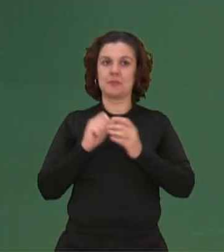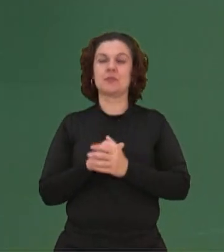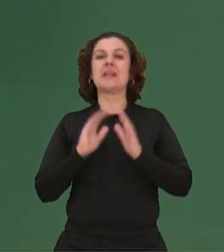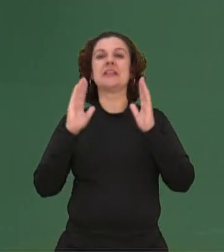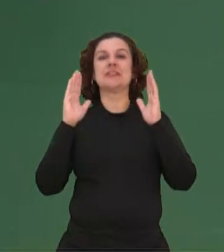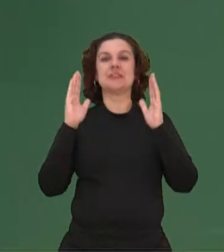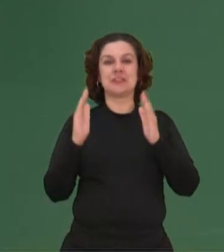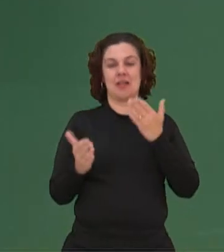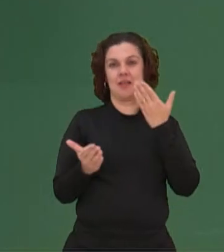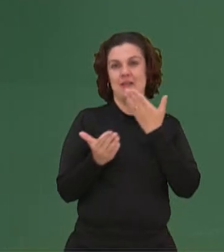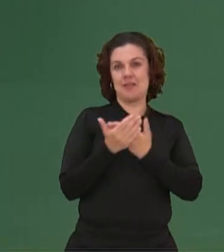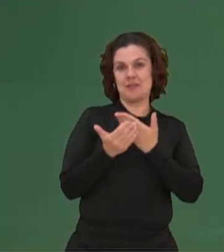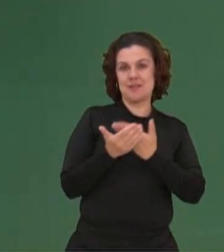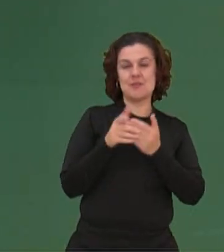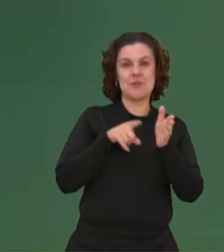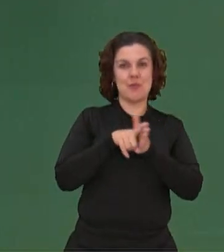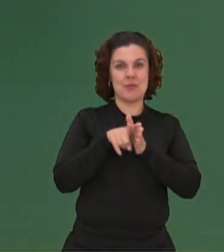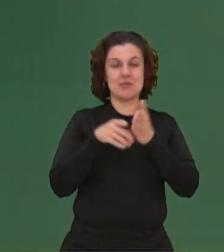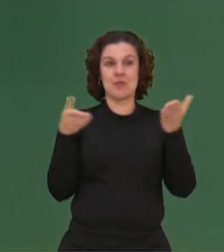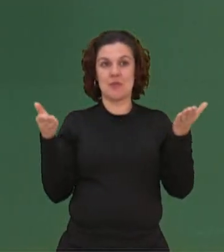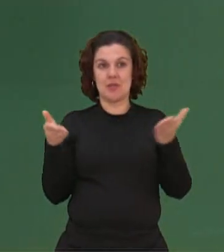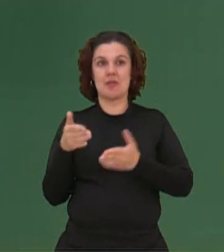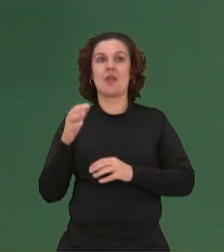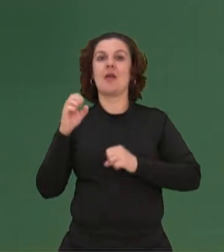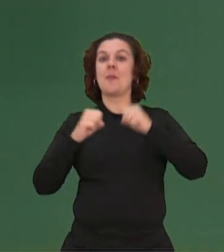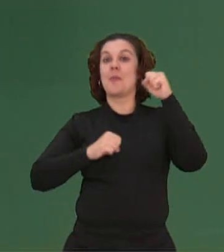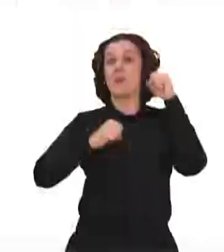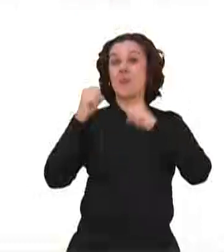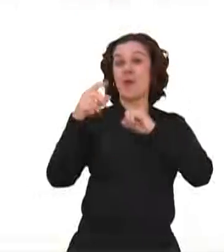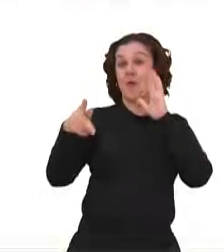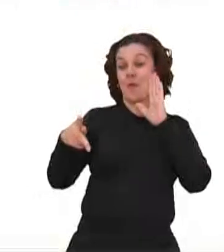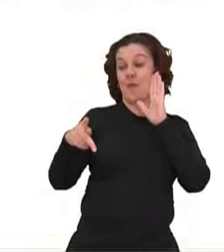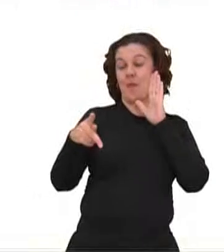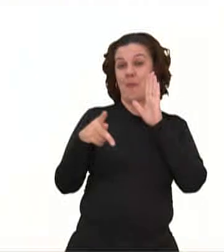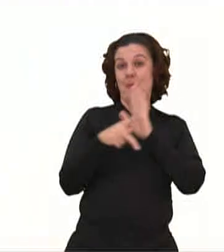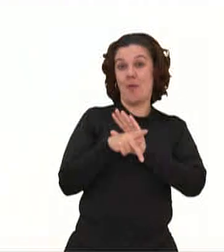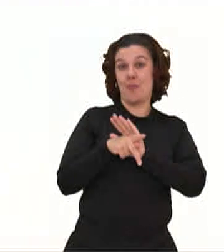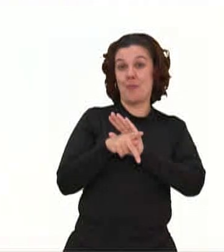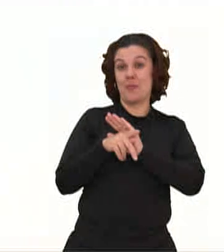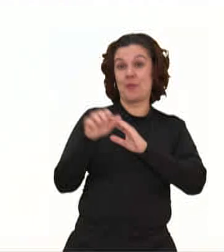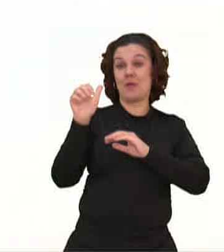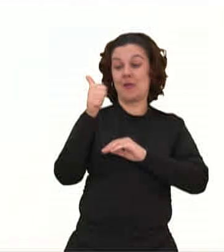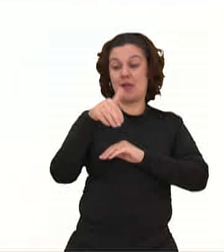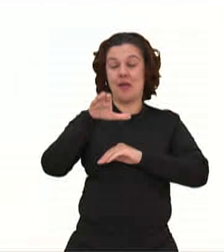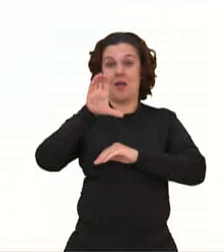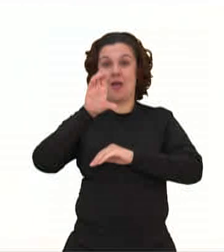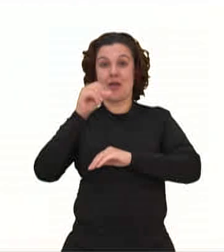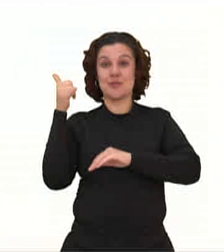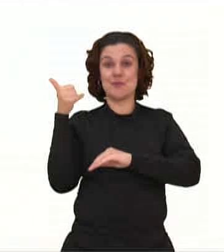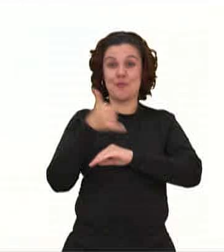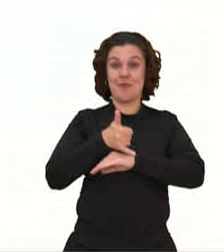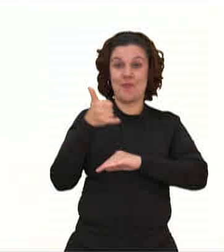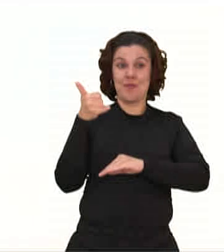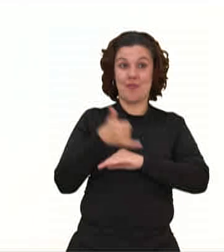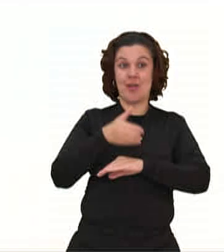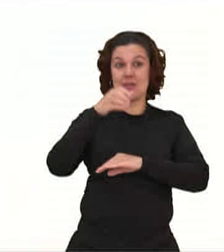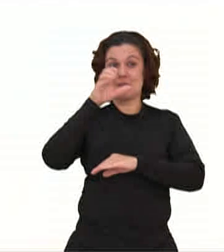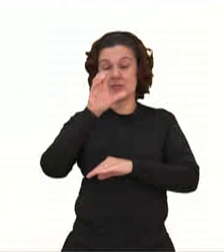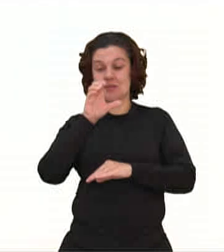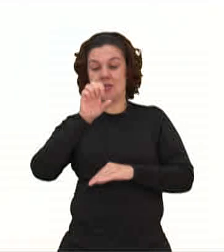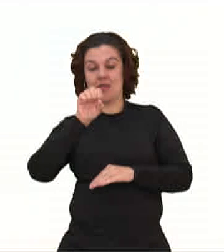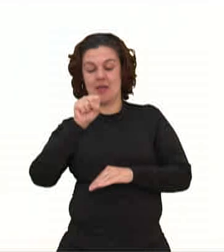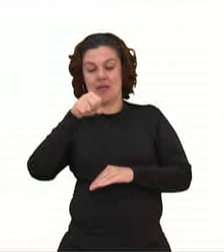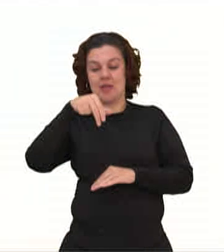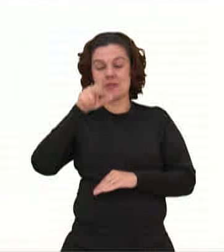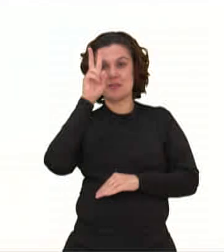a gente estudou na aula e retoma agora, olha aí. Companhia Siderúrgica Nacional, a CSN, lembra